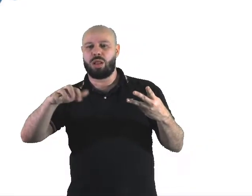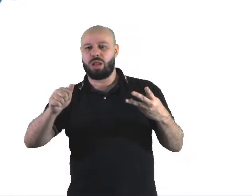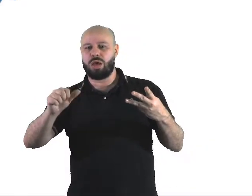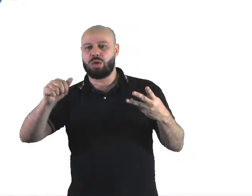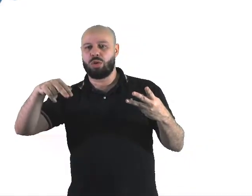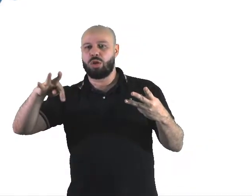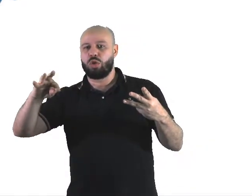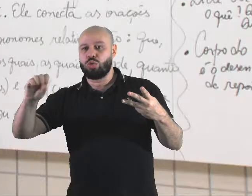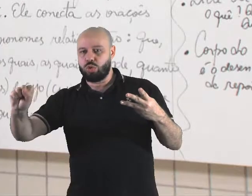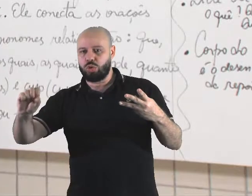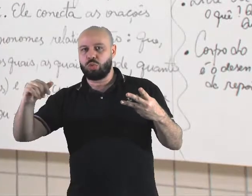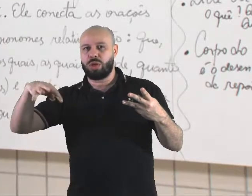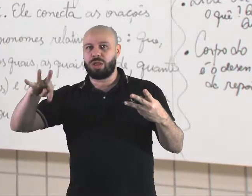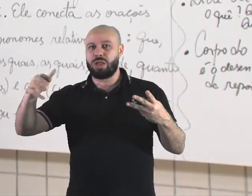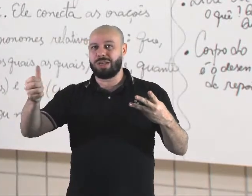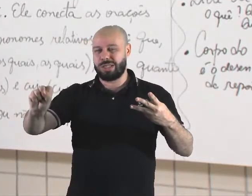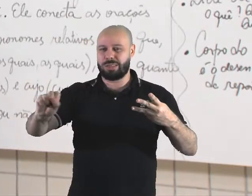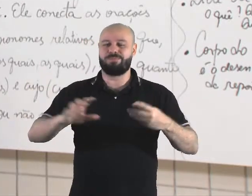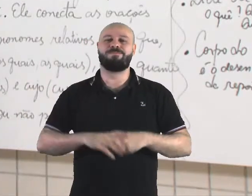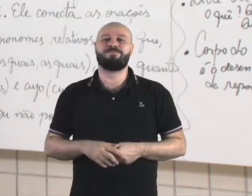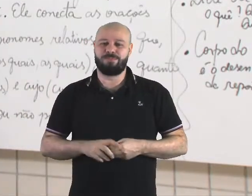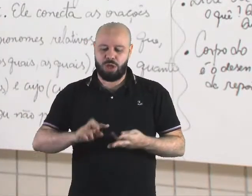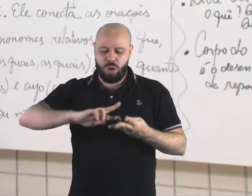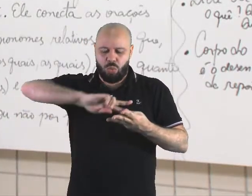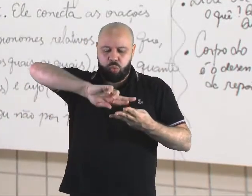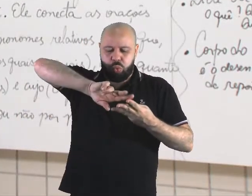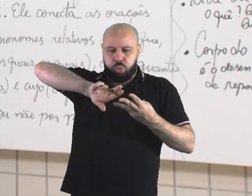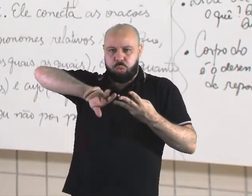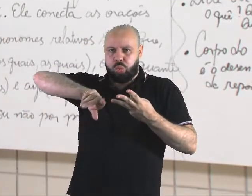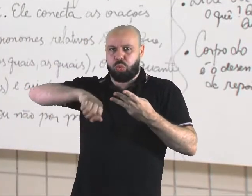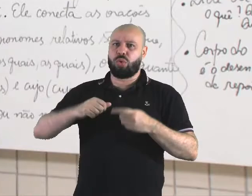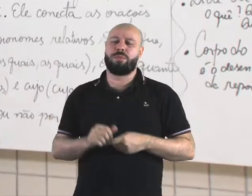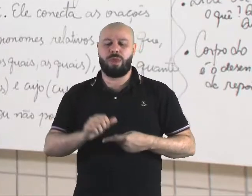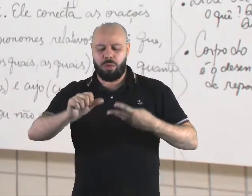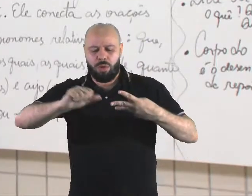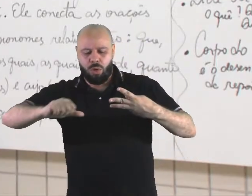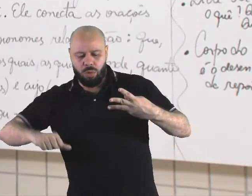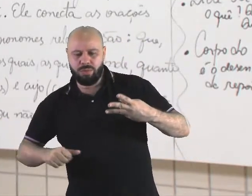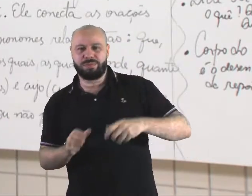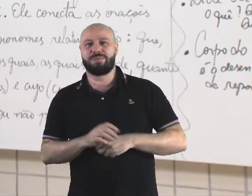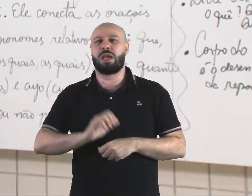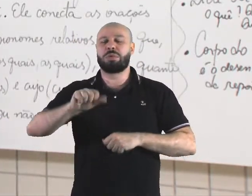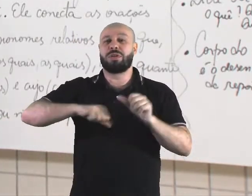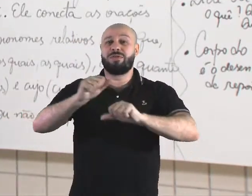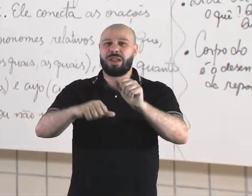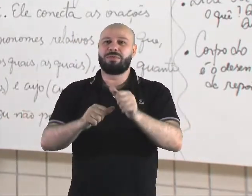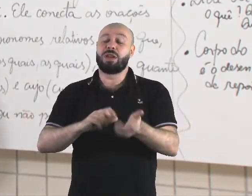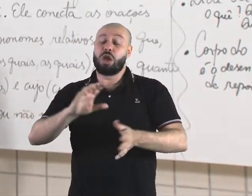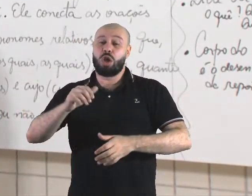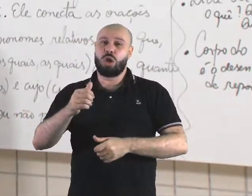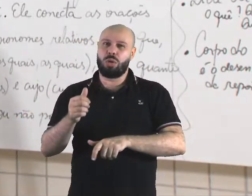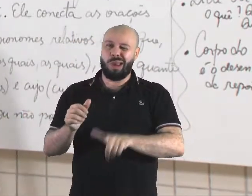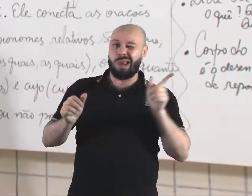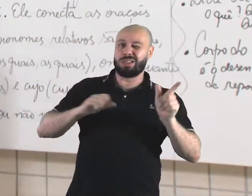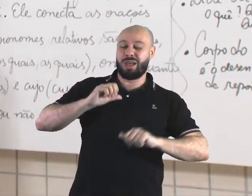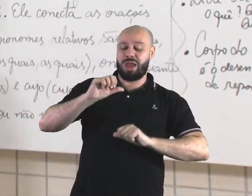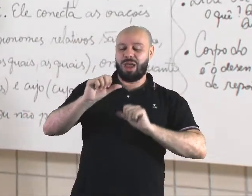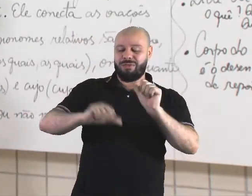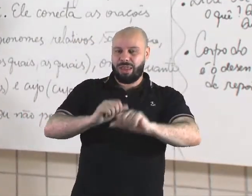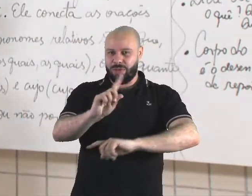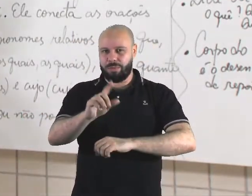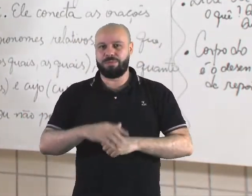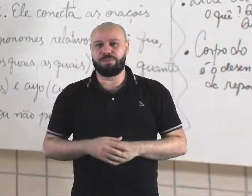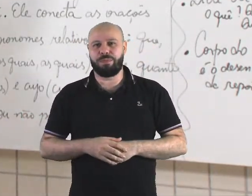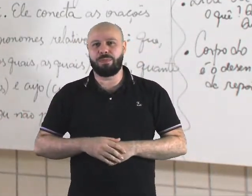e quantas. Tudo isso aqui são pronomes relativos, variáveis ou invariáveis, tá? Aqui